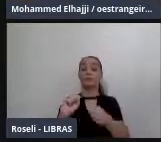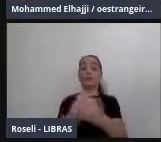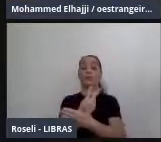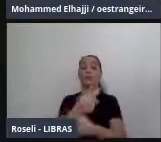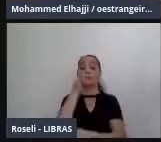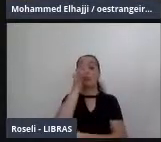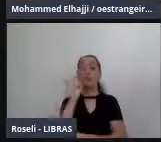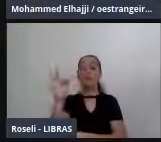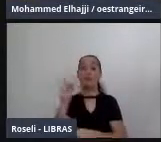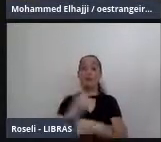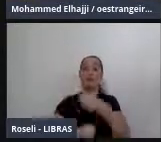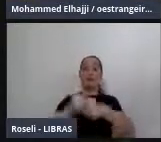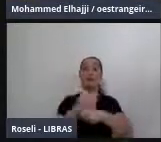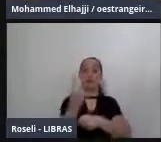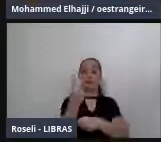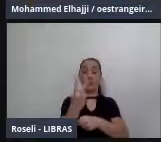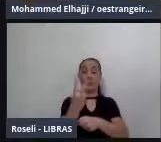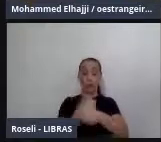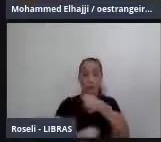Próximo.